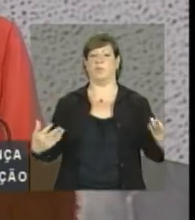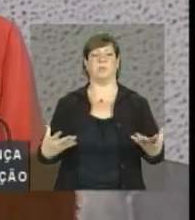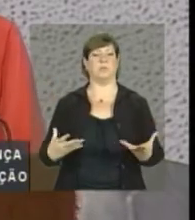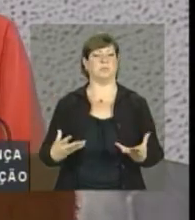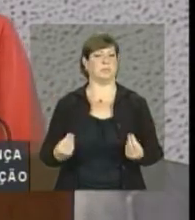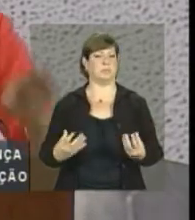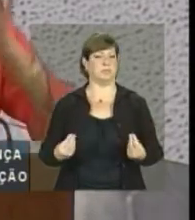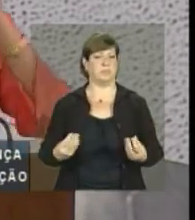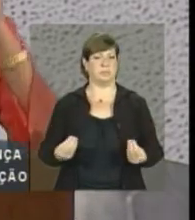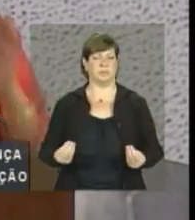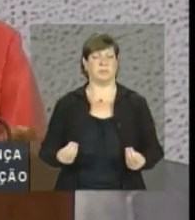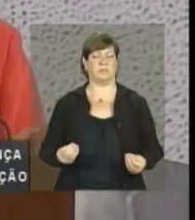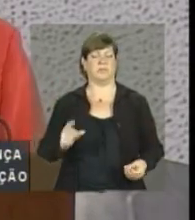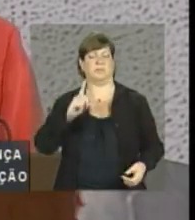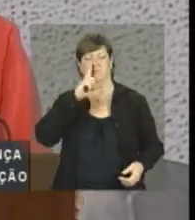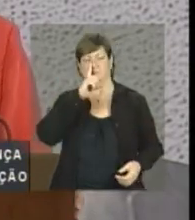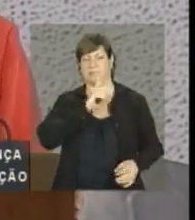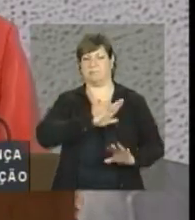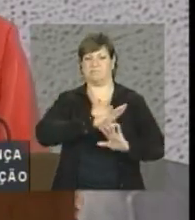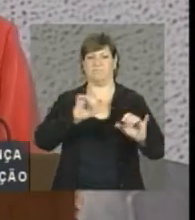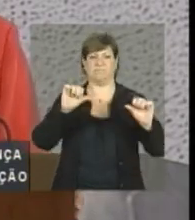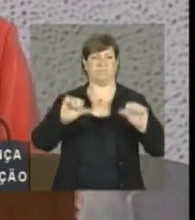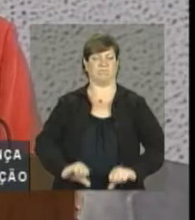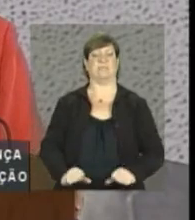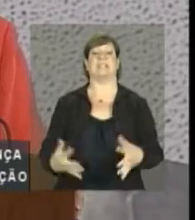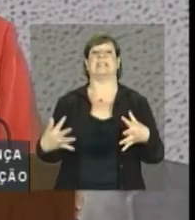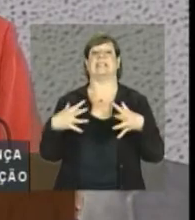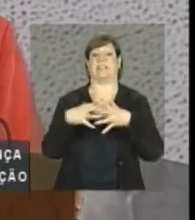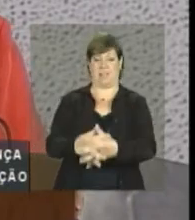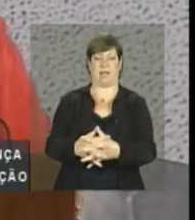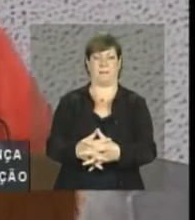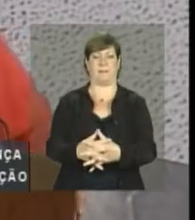maiores, mais perversas e daninhas